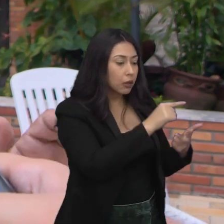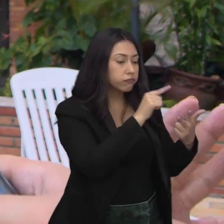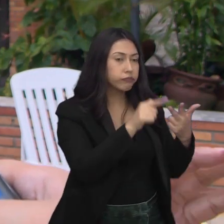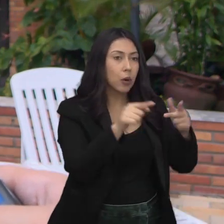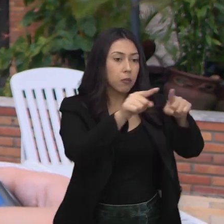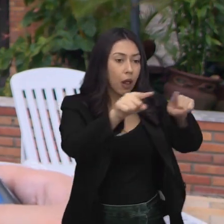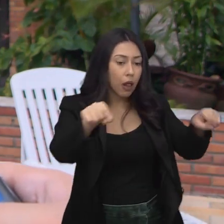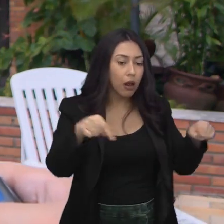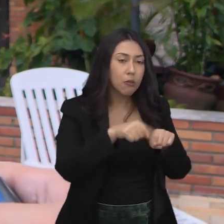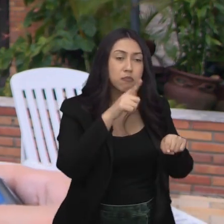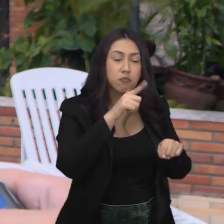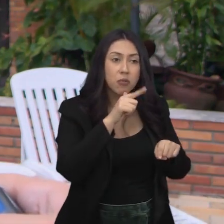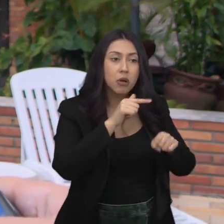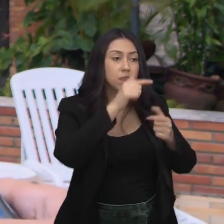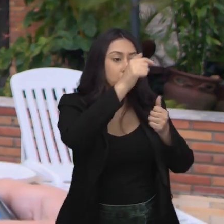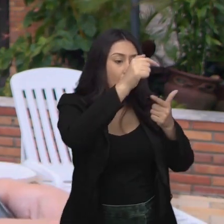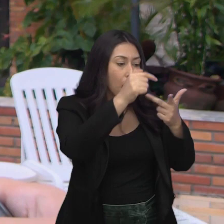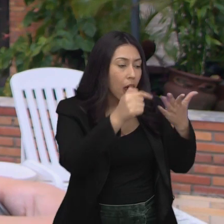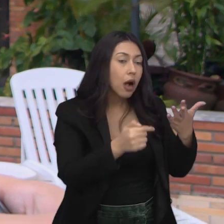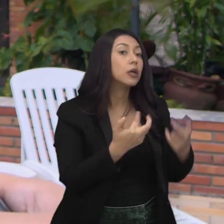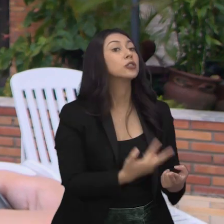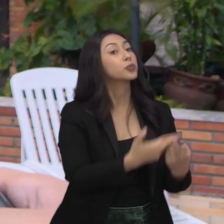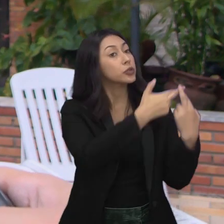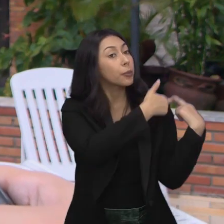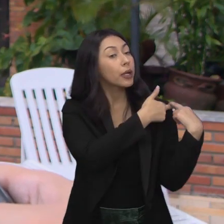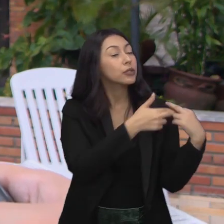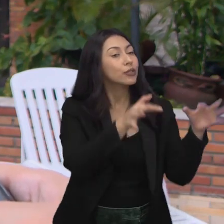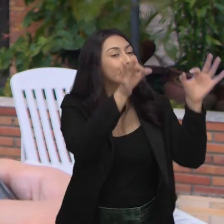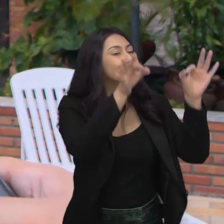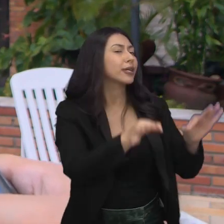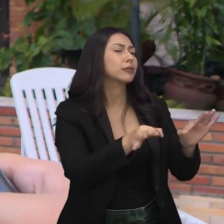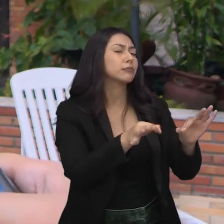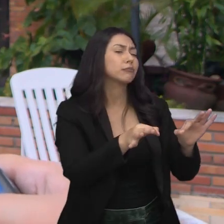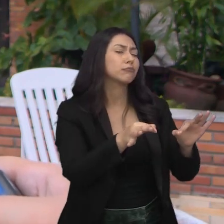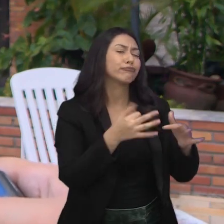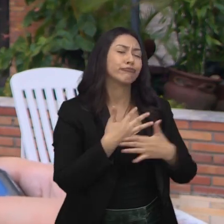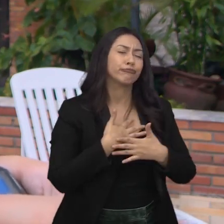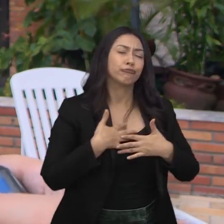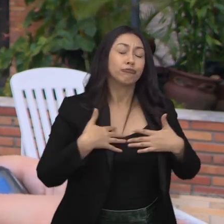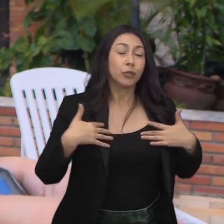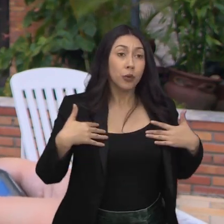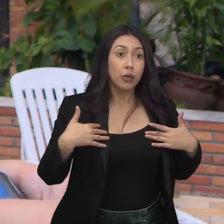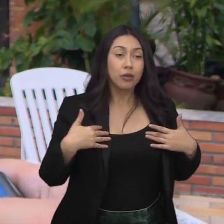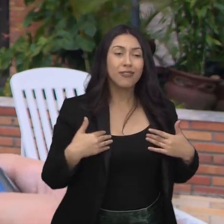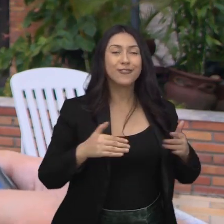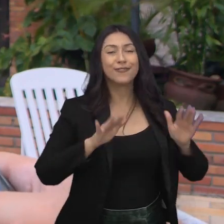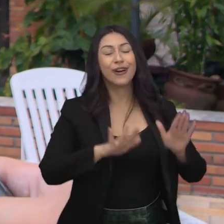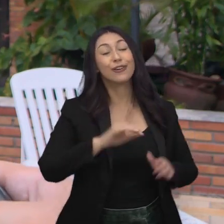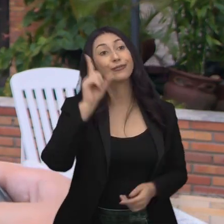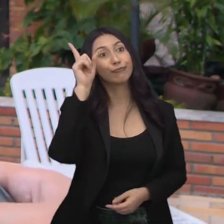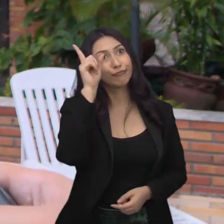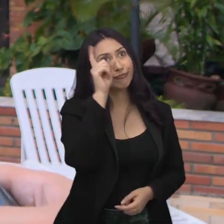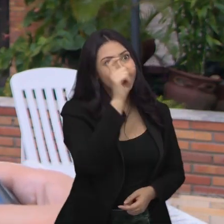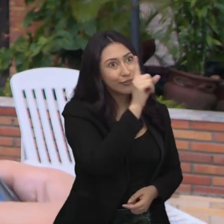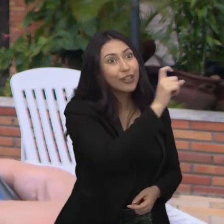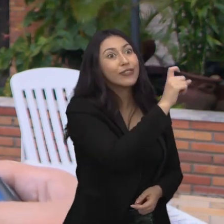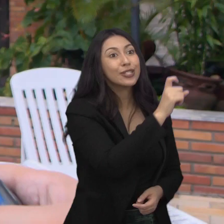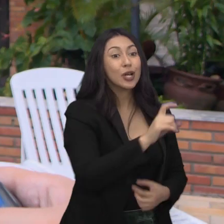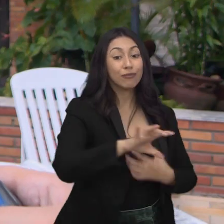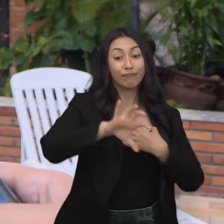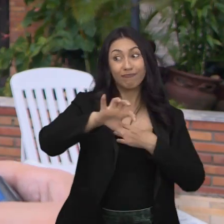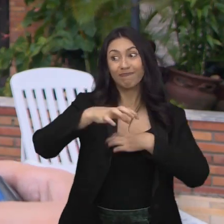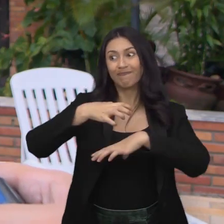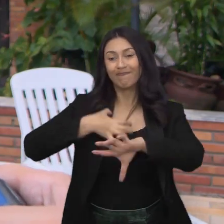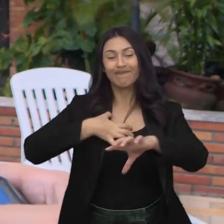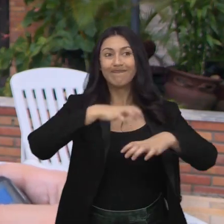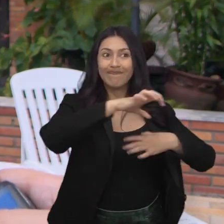bombeiro, piscina, todas as responsabilidades em dia, fica mais tranquilo. O mais difícil realmente é fazer